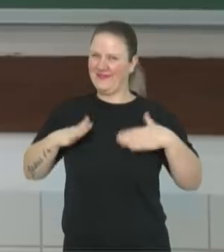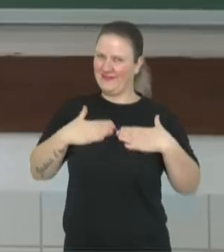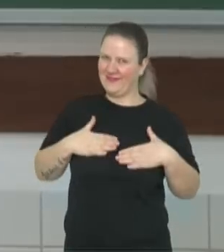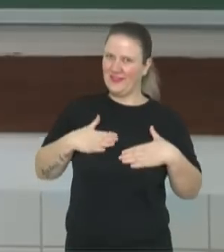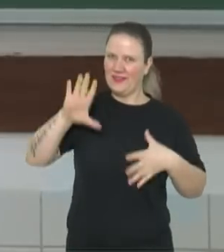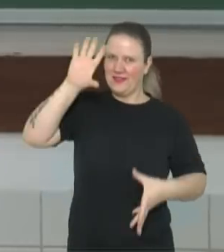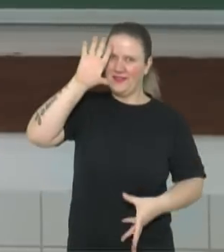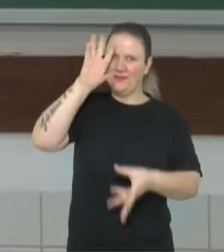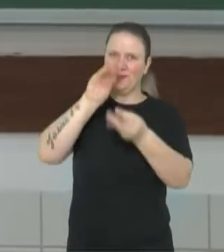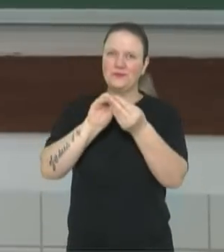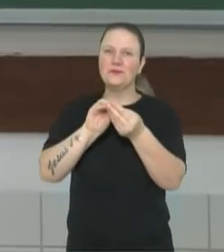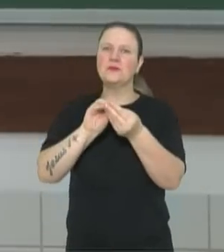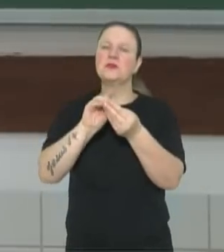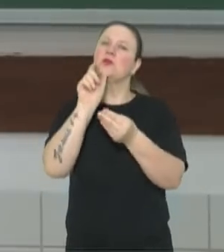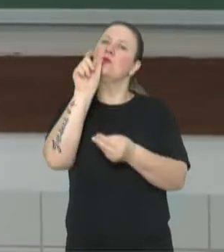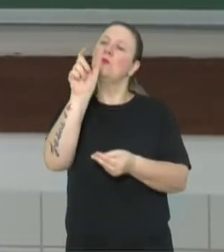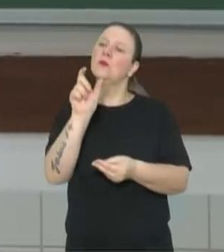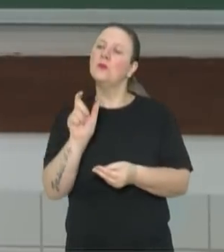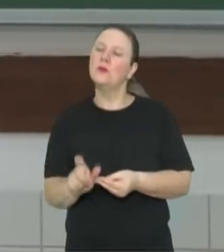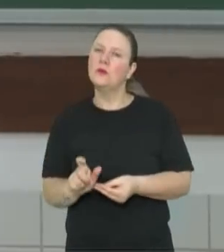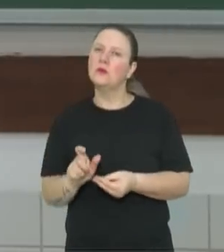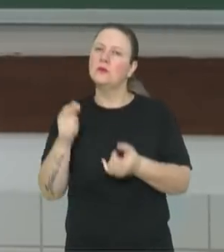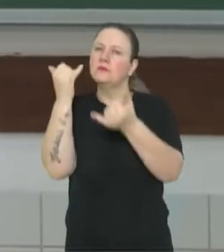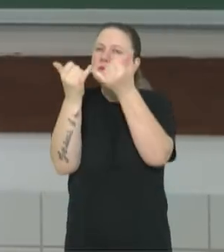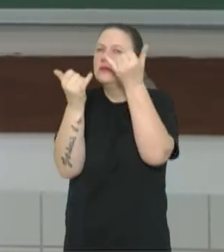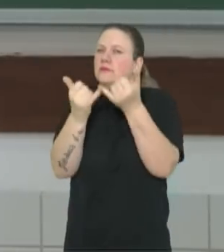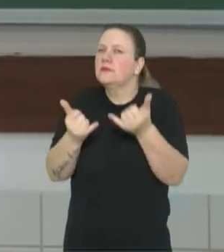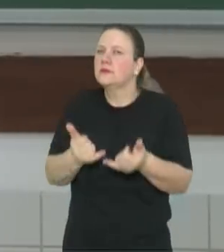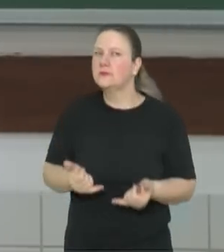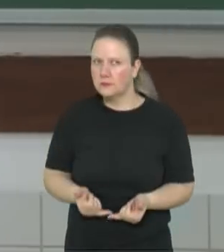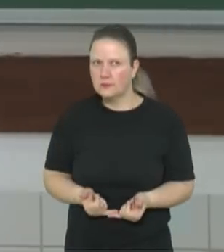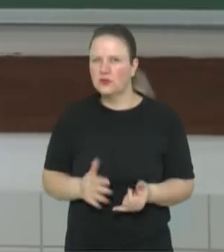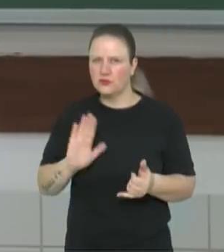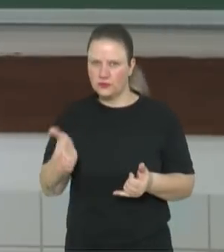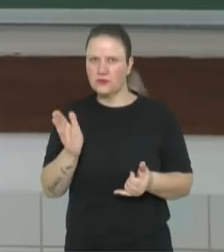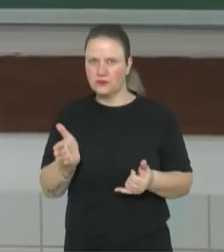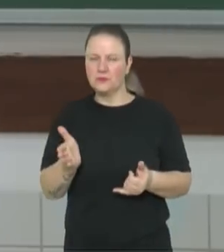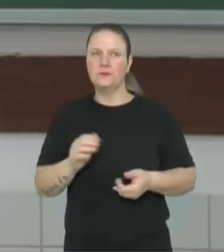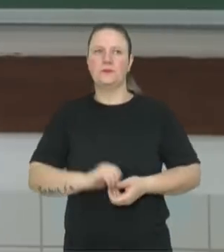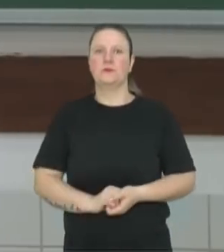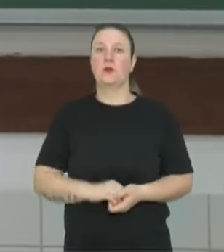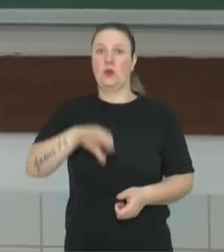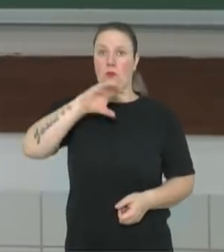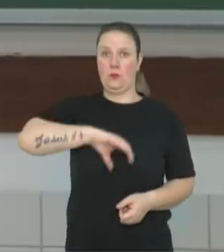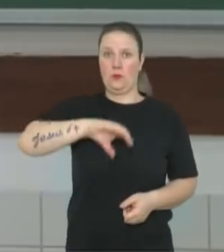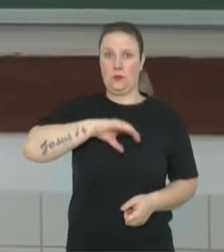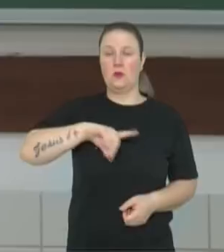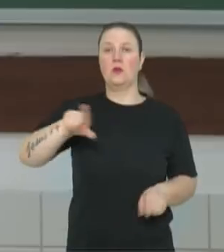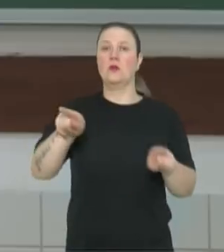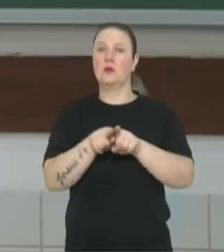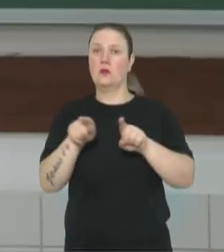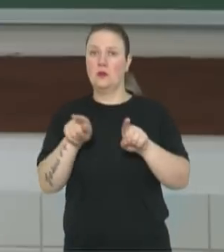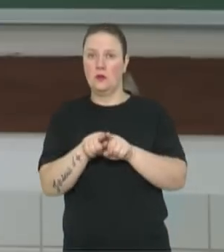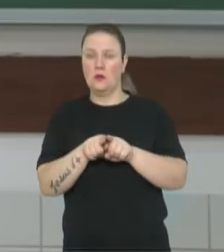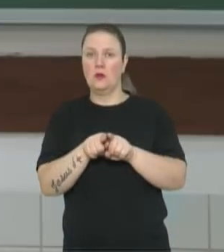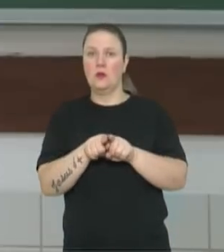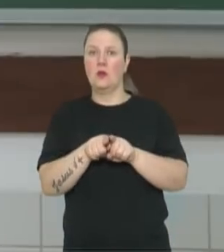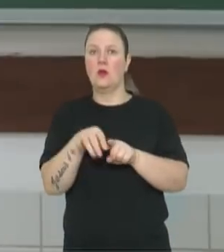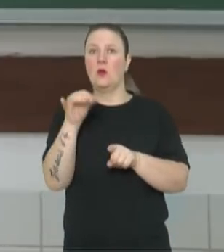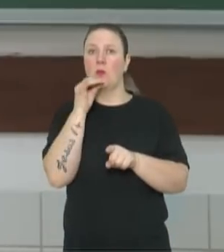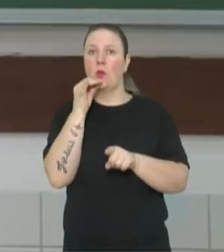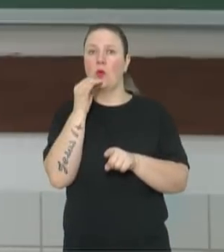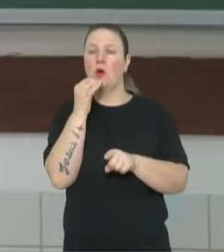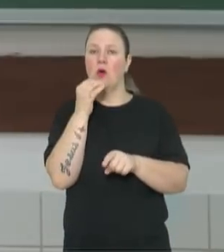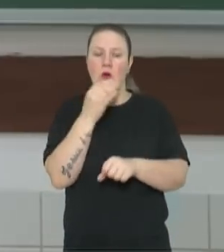Você entendeu, então, quais são as palavras polissêmicas, o que são palavras polissêmicas? Em português, nós temos também. Temos a manga